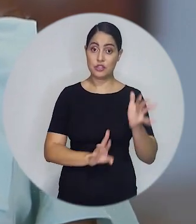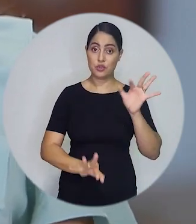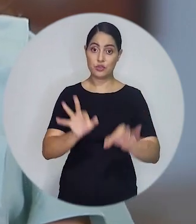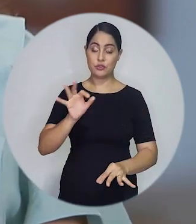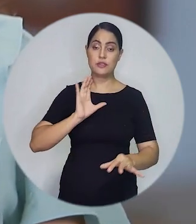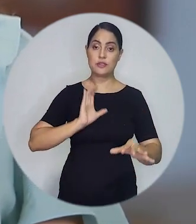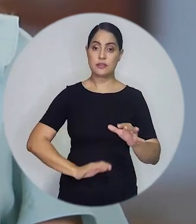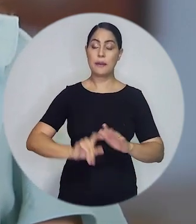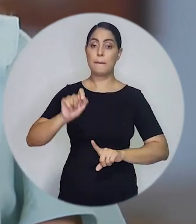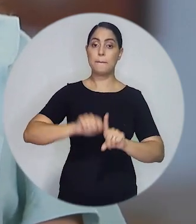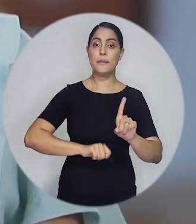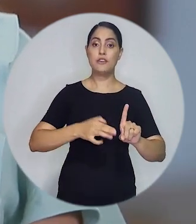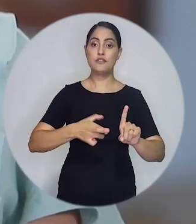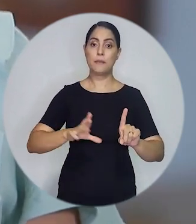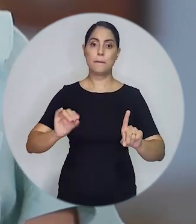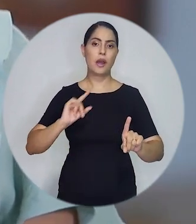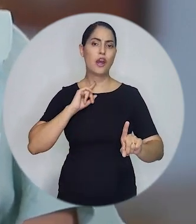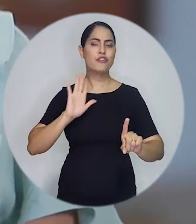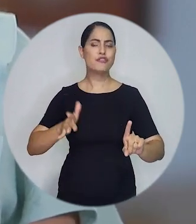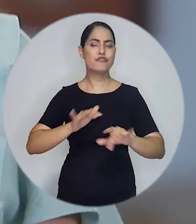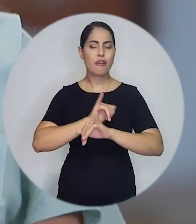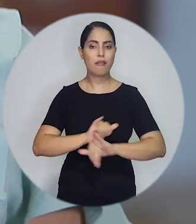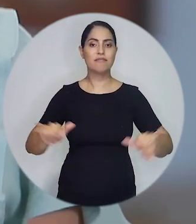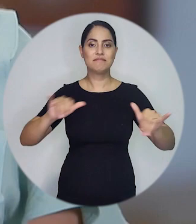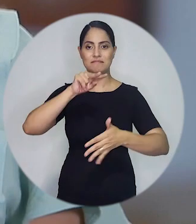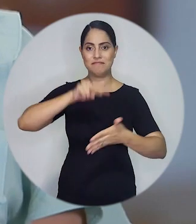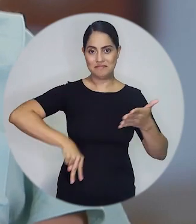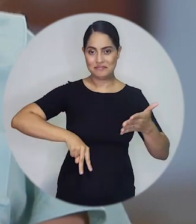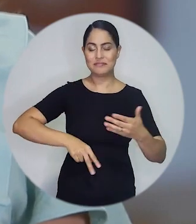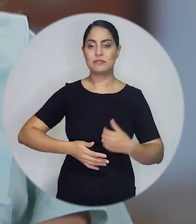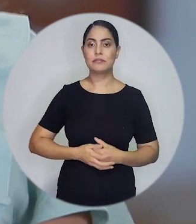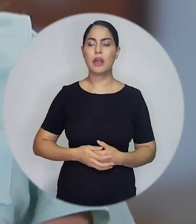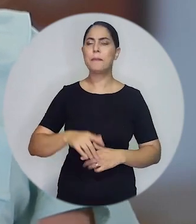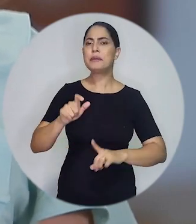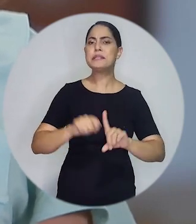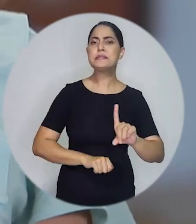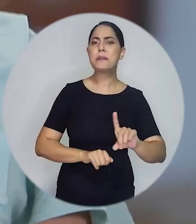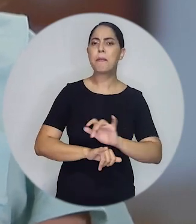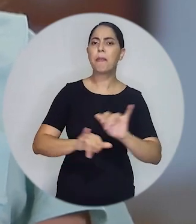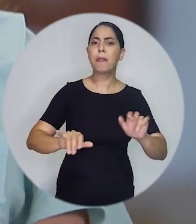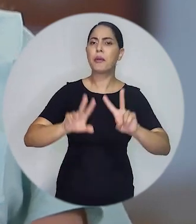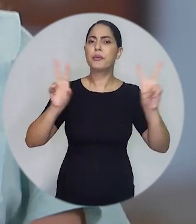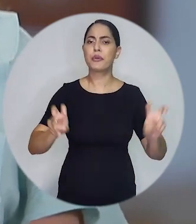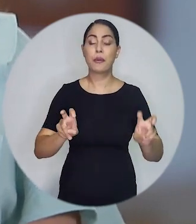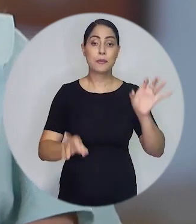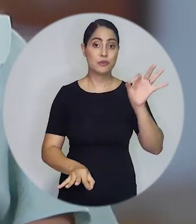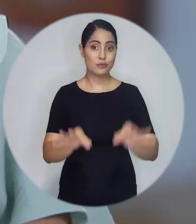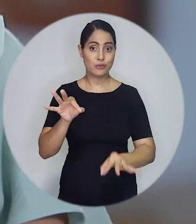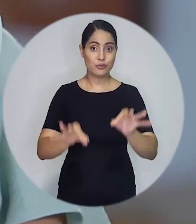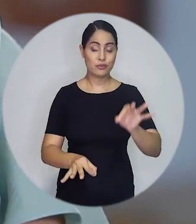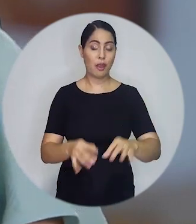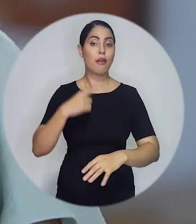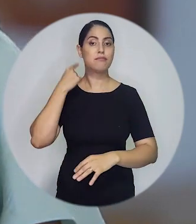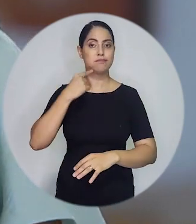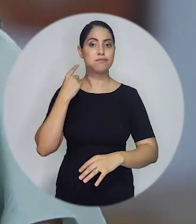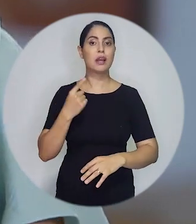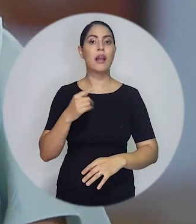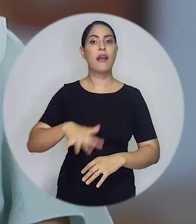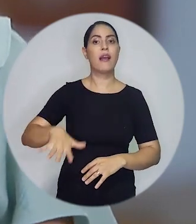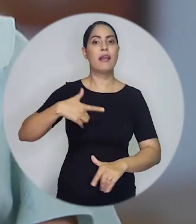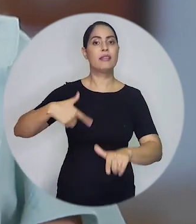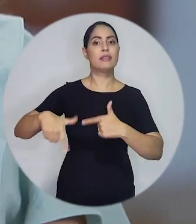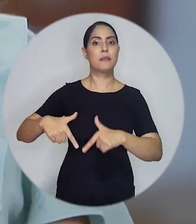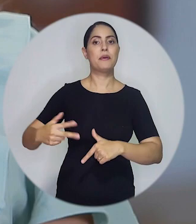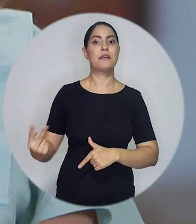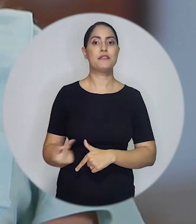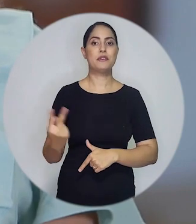Cidadania, edição de maio, já está disponível para leitura. A publicação deste mês evidencia a valorização da justiça e da